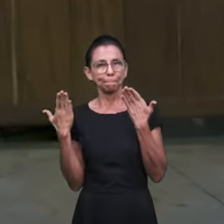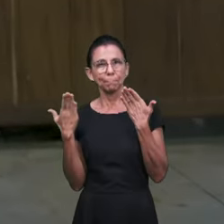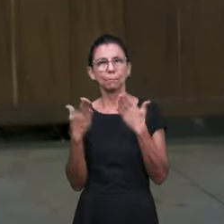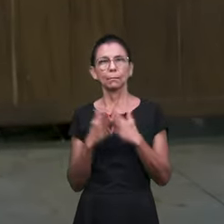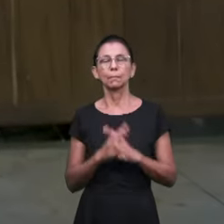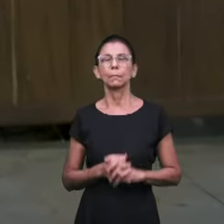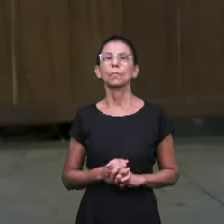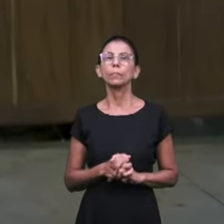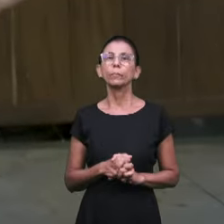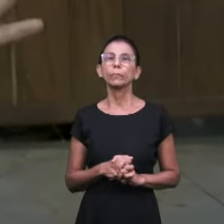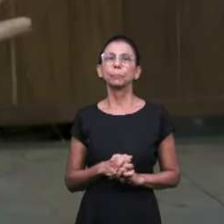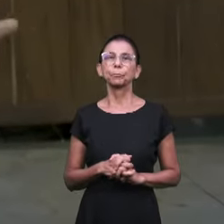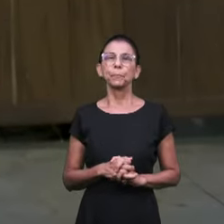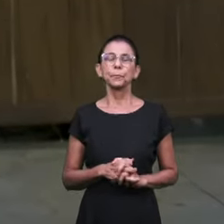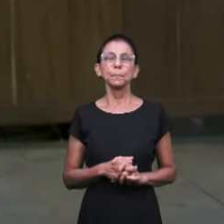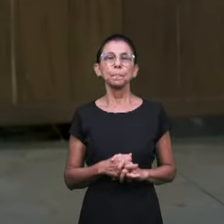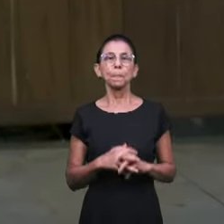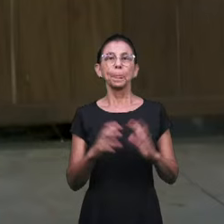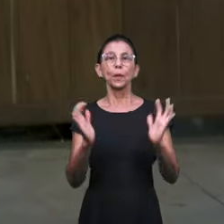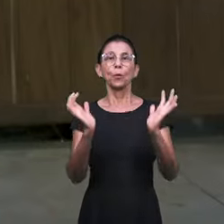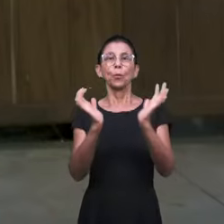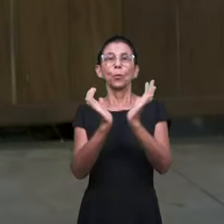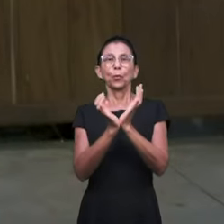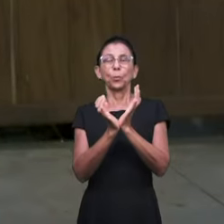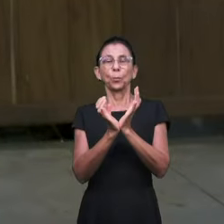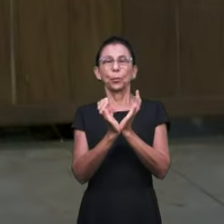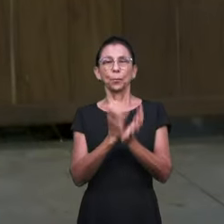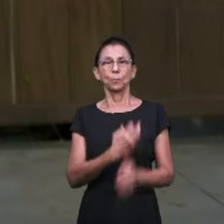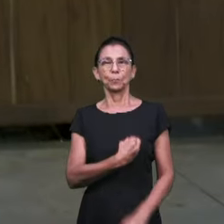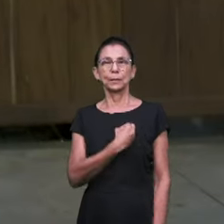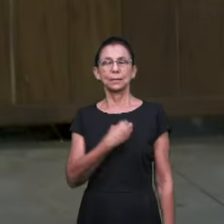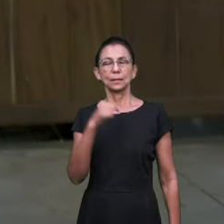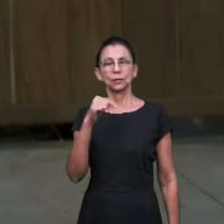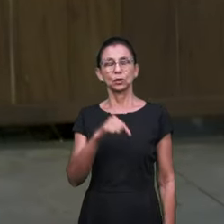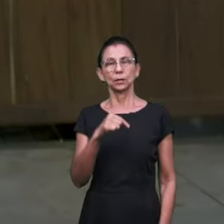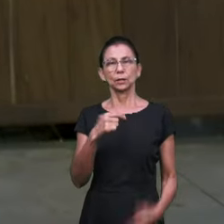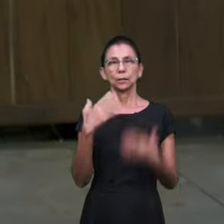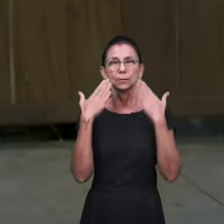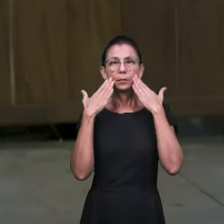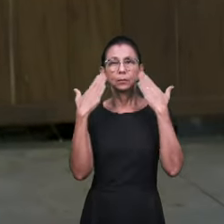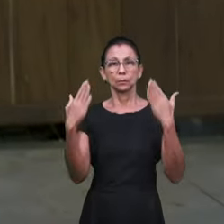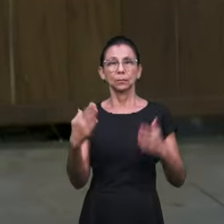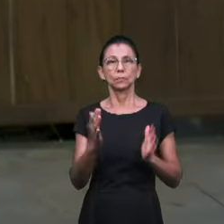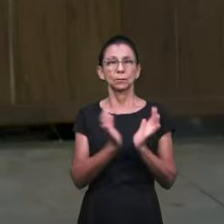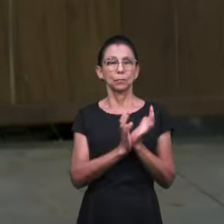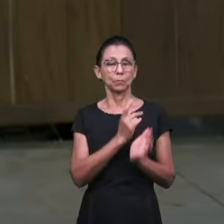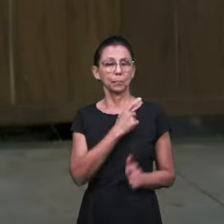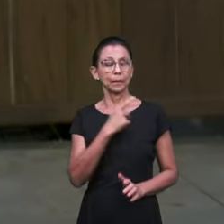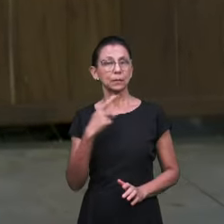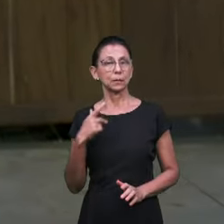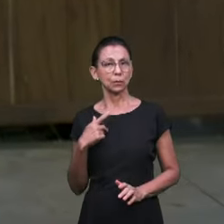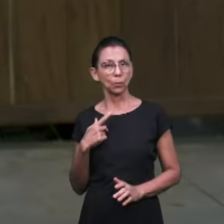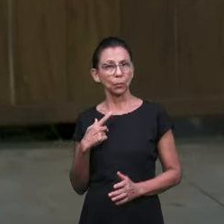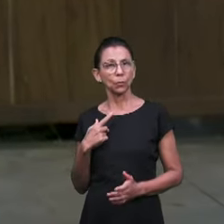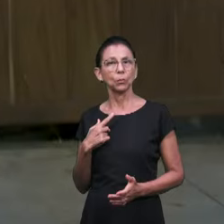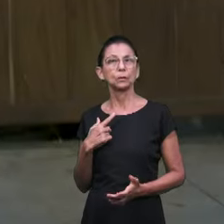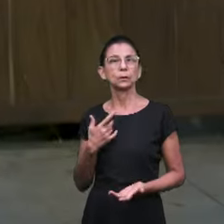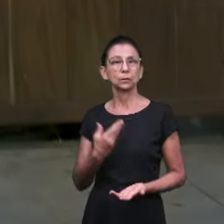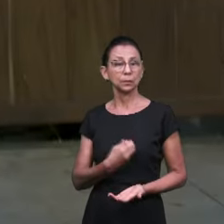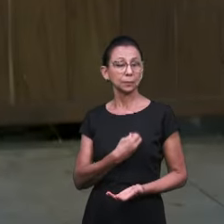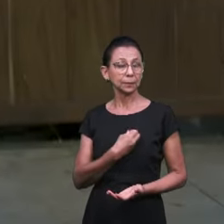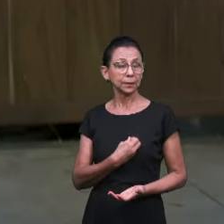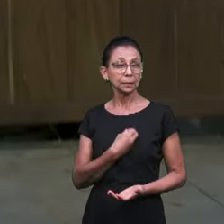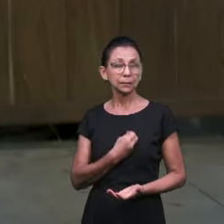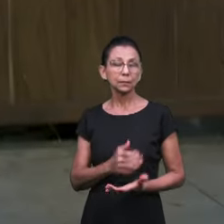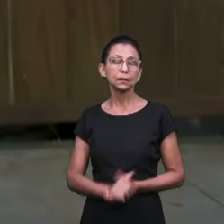faz parte do nosso grupo que está aqui agora. E nós vamos então apresentar os nossos pastores que estão presentes aqui na nossa bancada e que